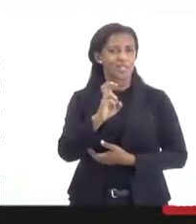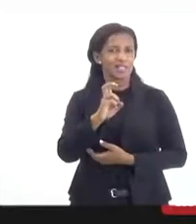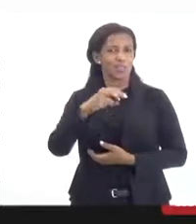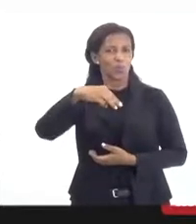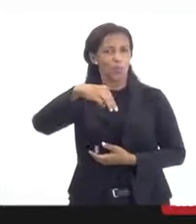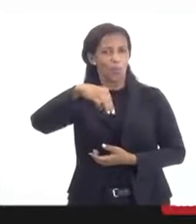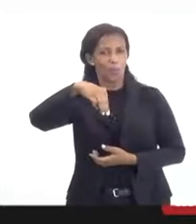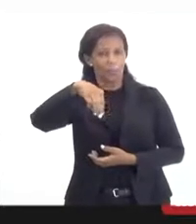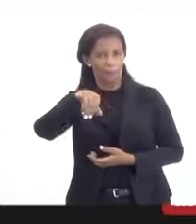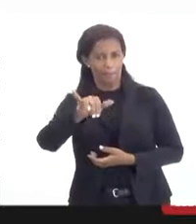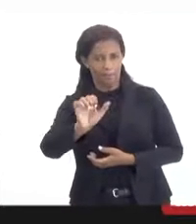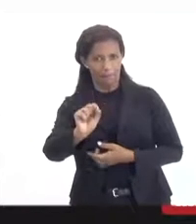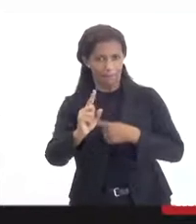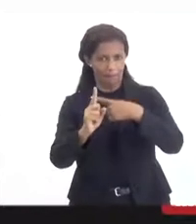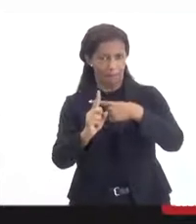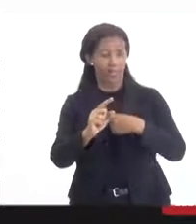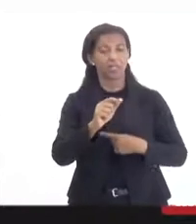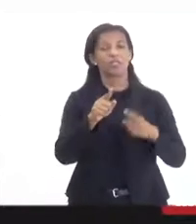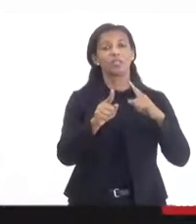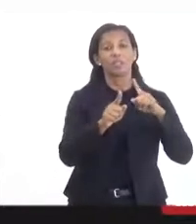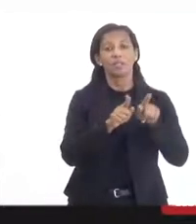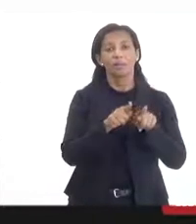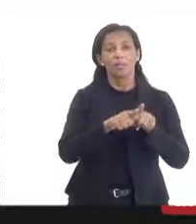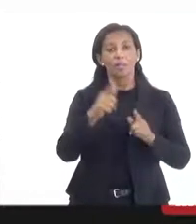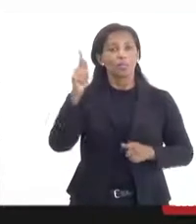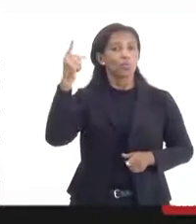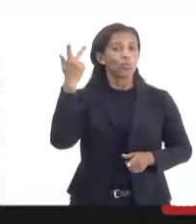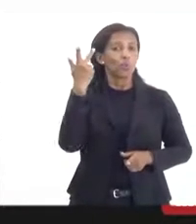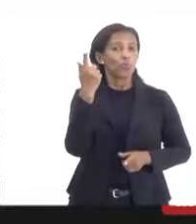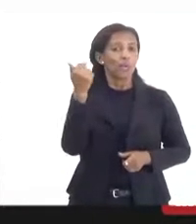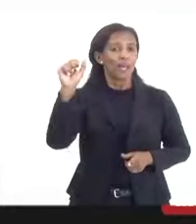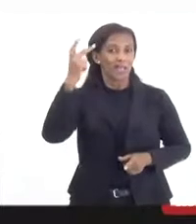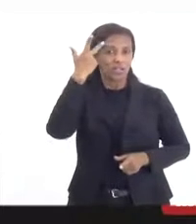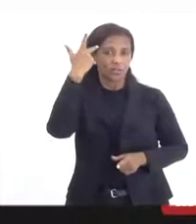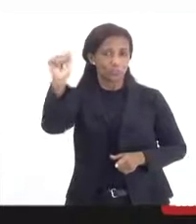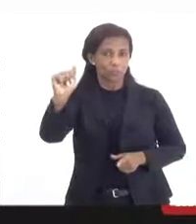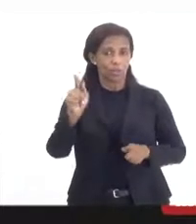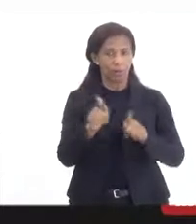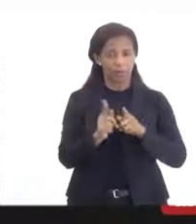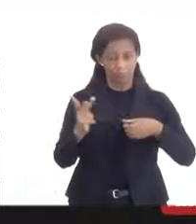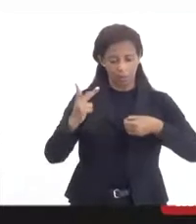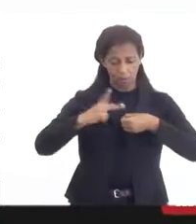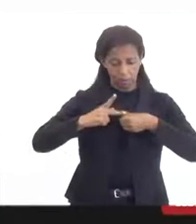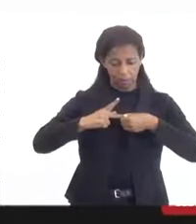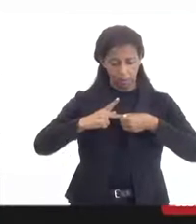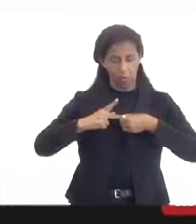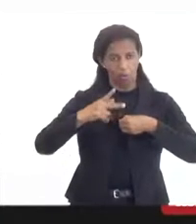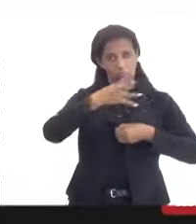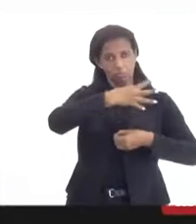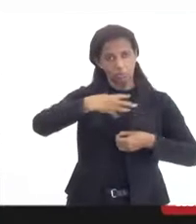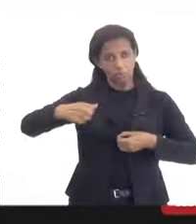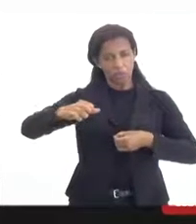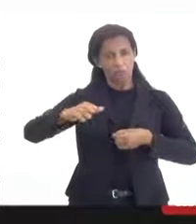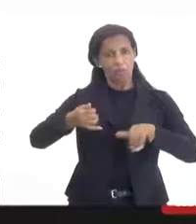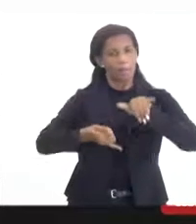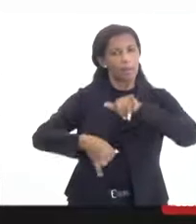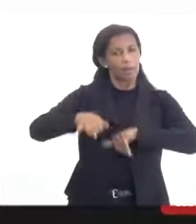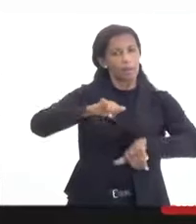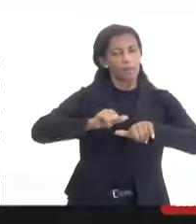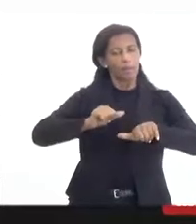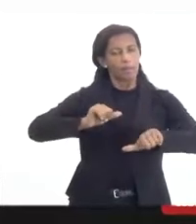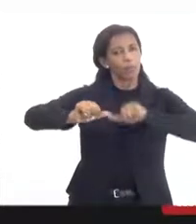porque todo esse produto ele é agregado, como eu disse, ao petróleo e transferido para processamento na Reduc.